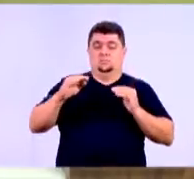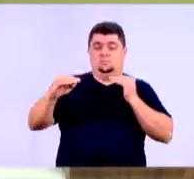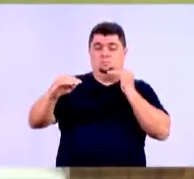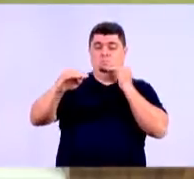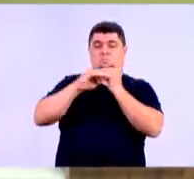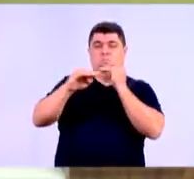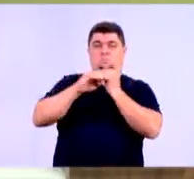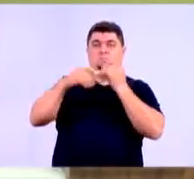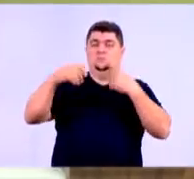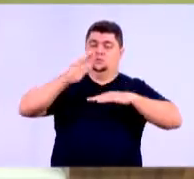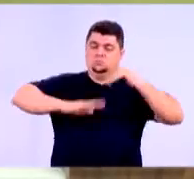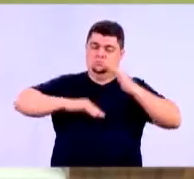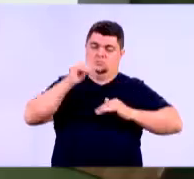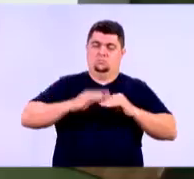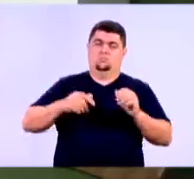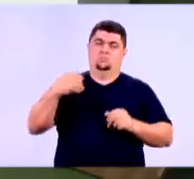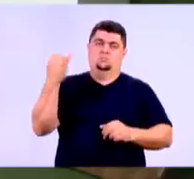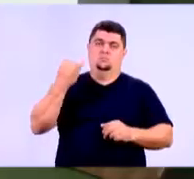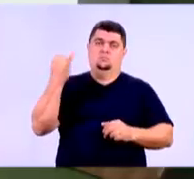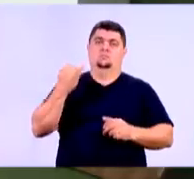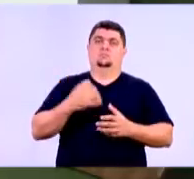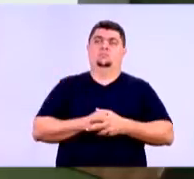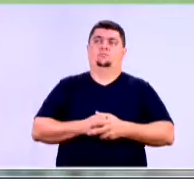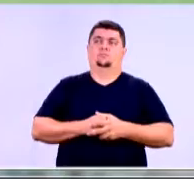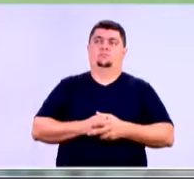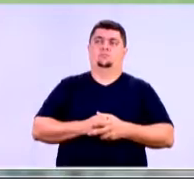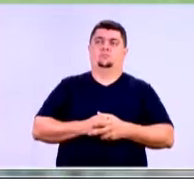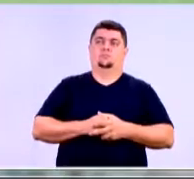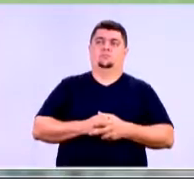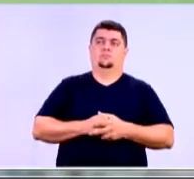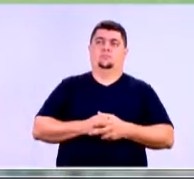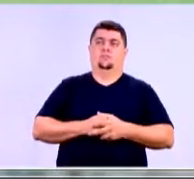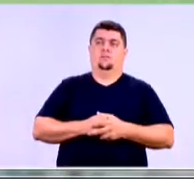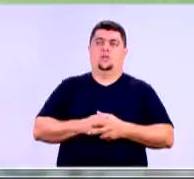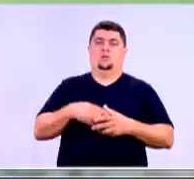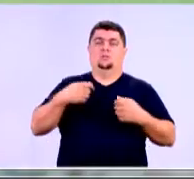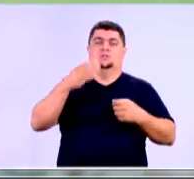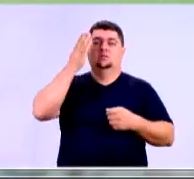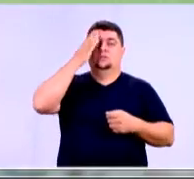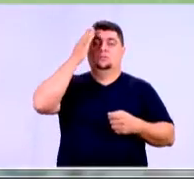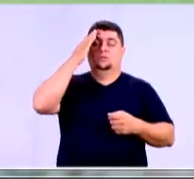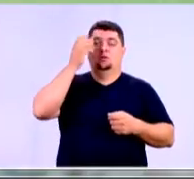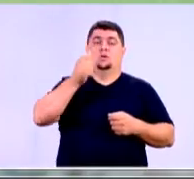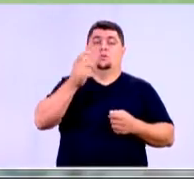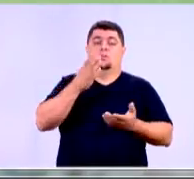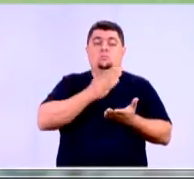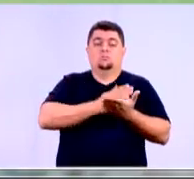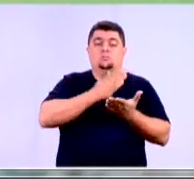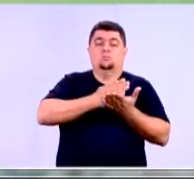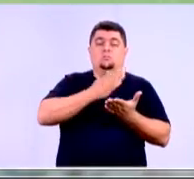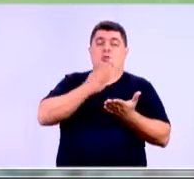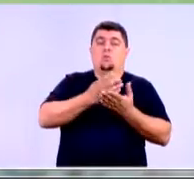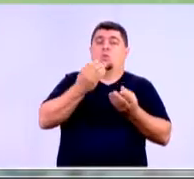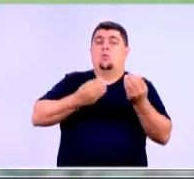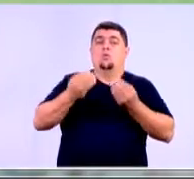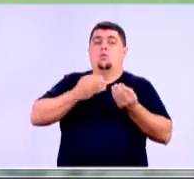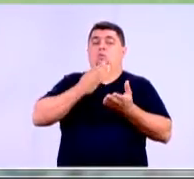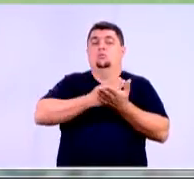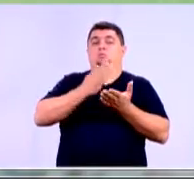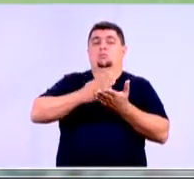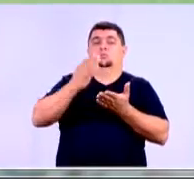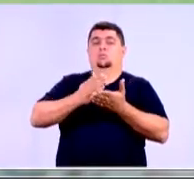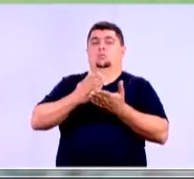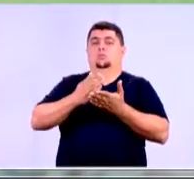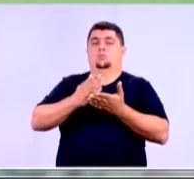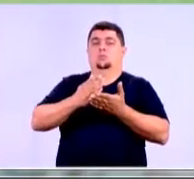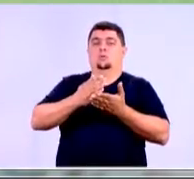que ser profissional. Tem que ser profissional. E nessa política de crédito a gente vai delimitar prazos e plano de financiamento. Isso aí é uma